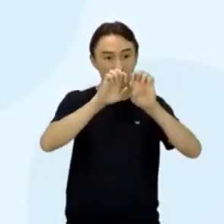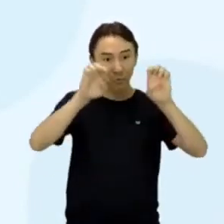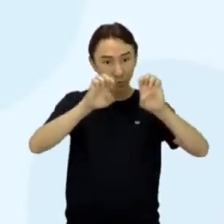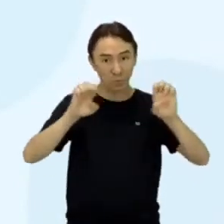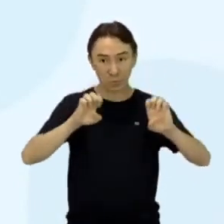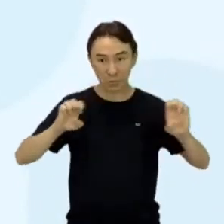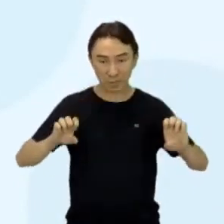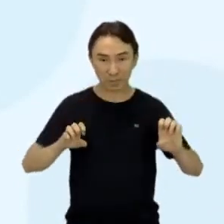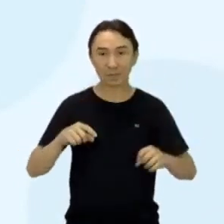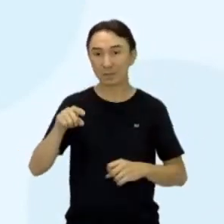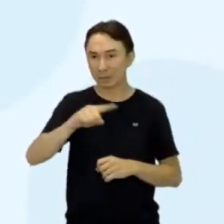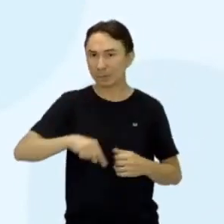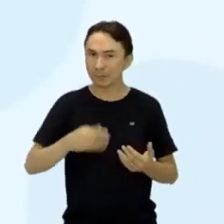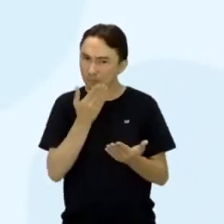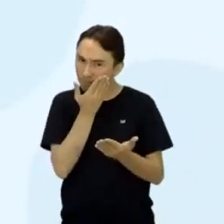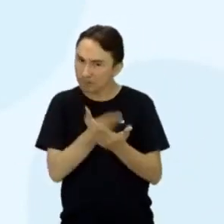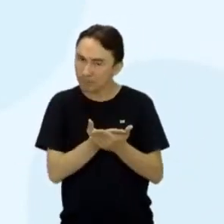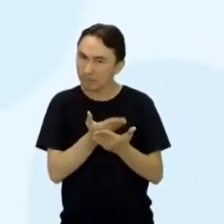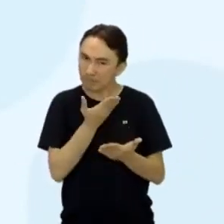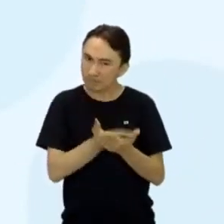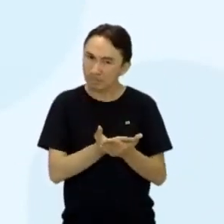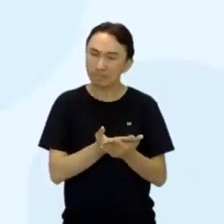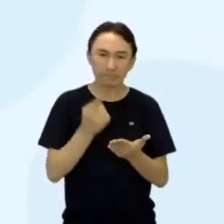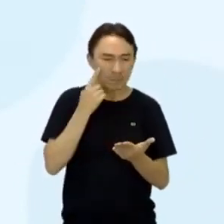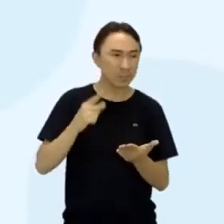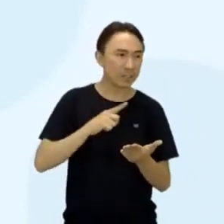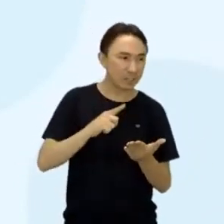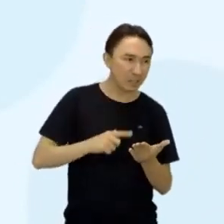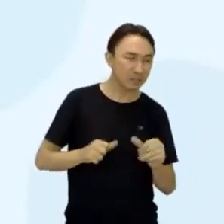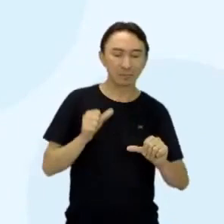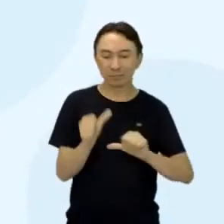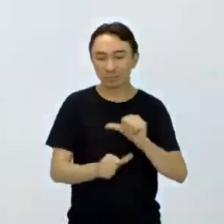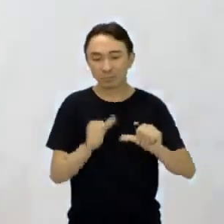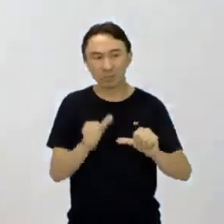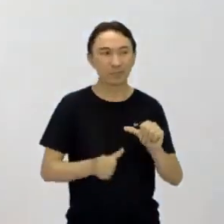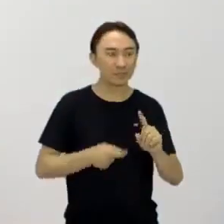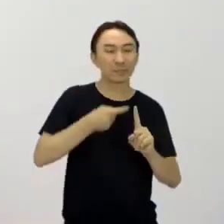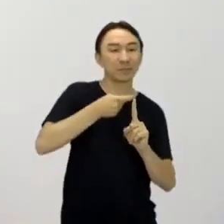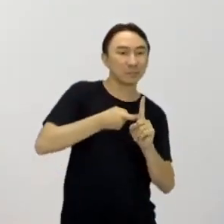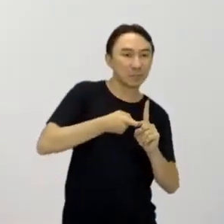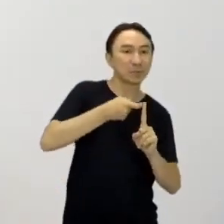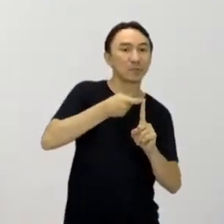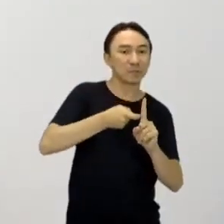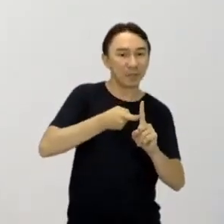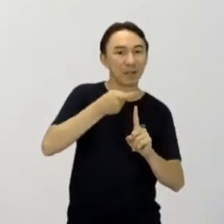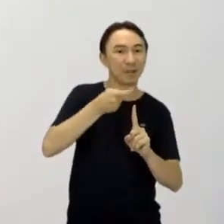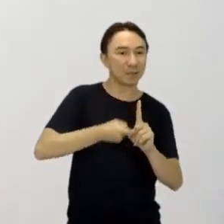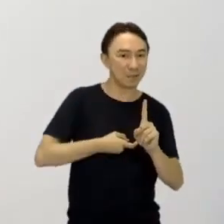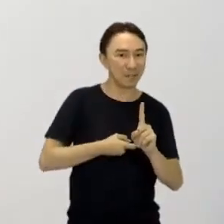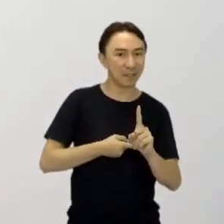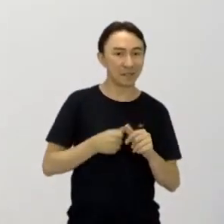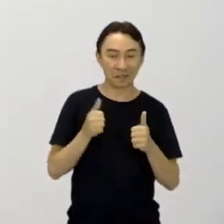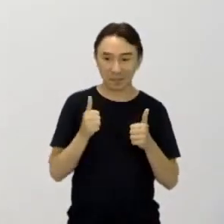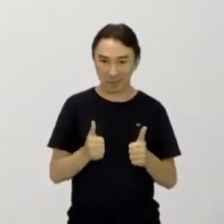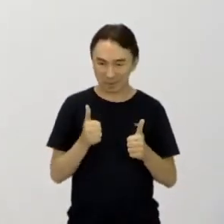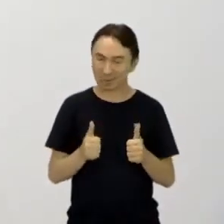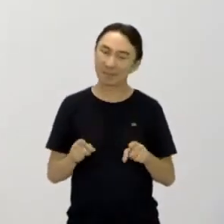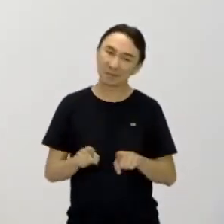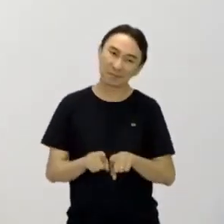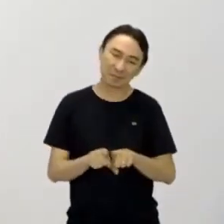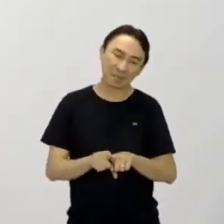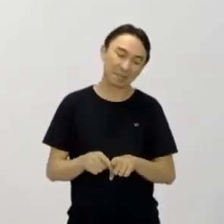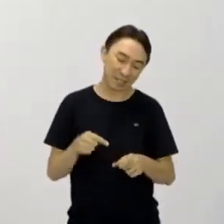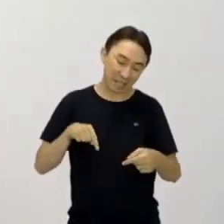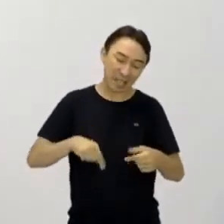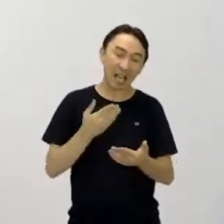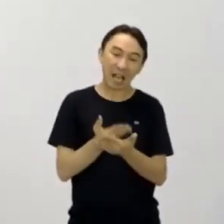físicas causadas por mudanças de temperatura e ou pressão. Vou ter que dividir essa aula porque é muita coisa para a gente falar. Para